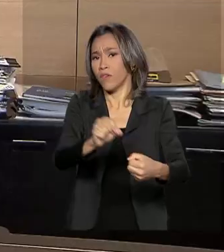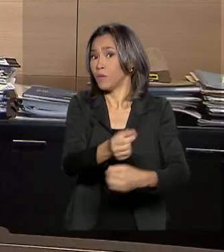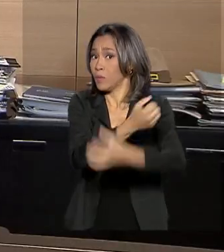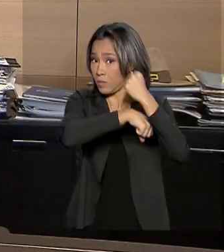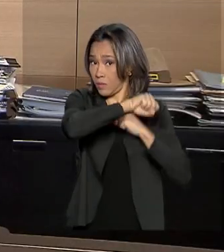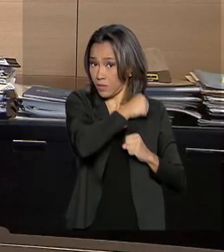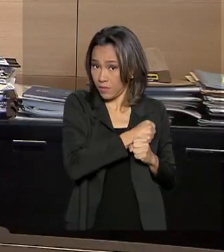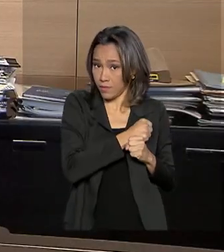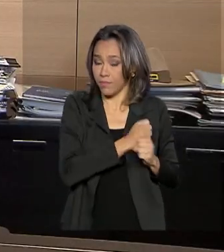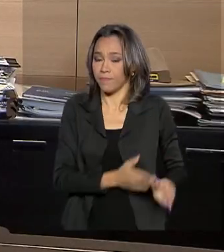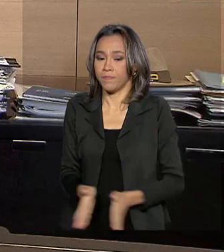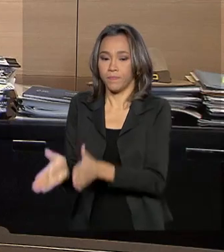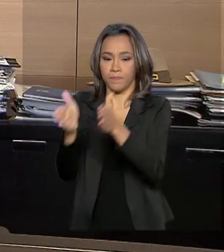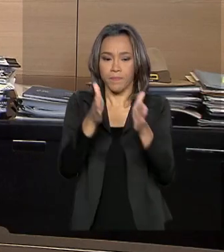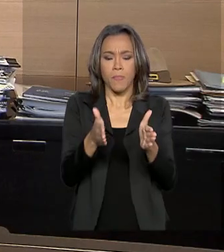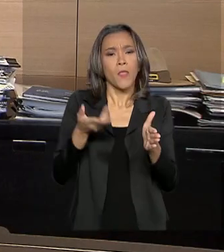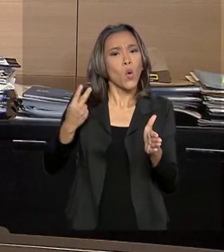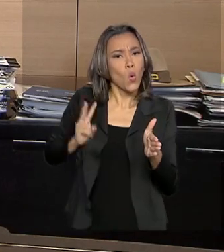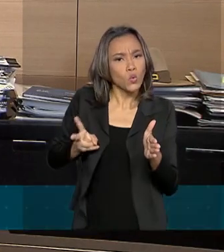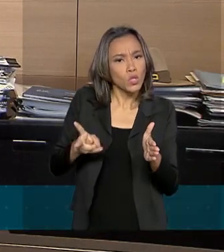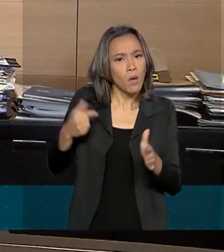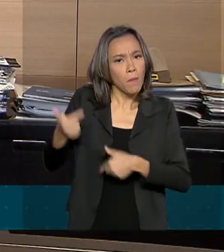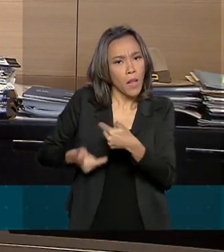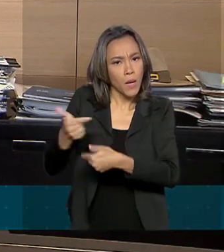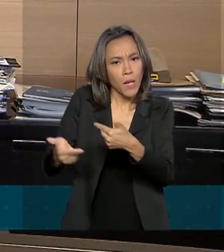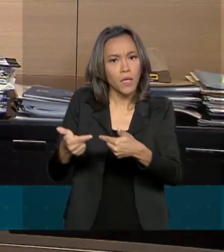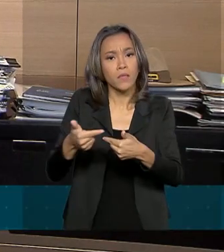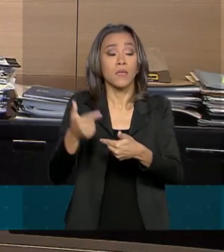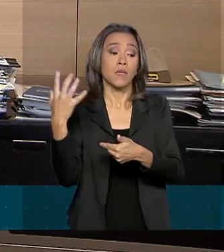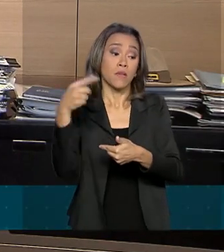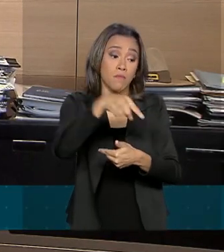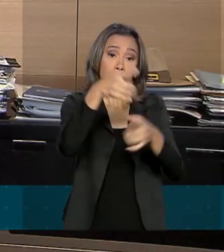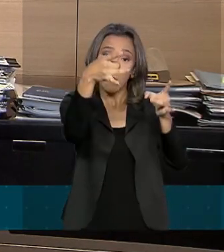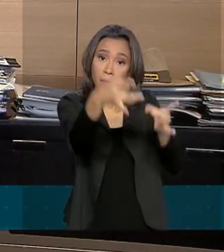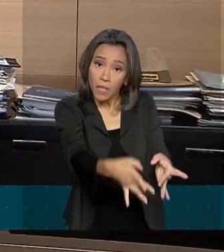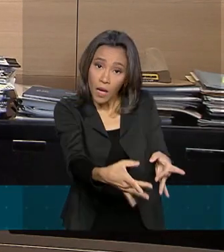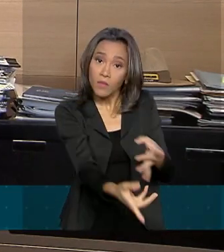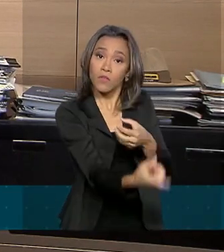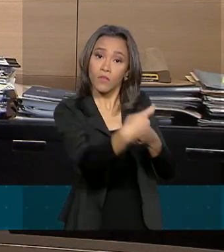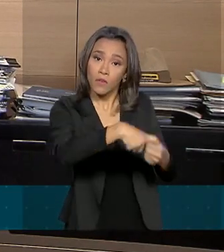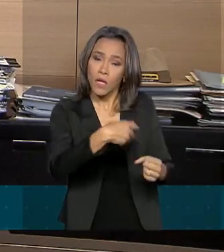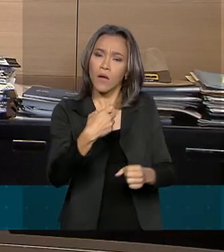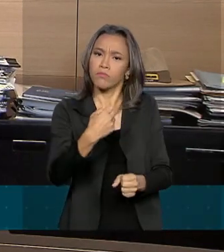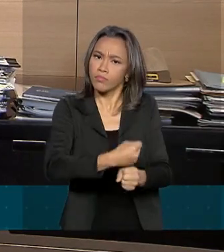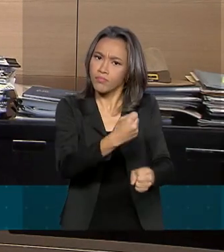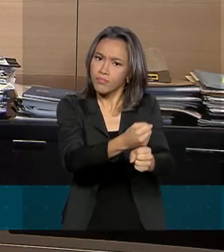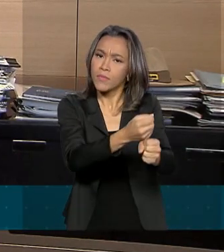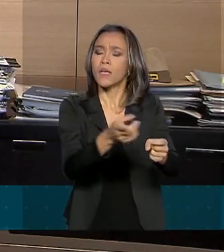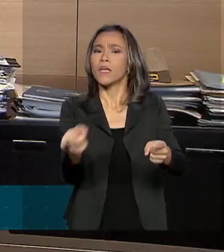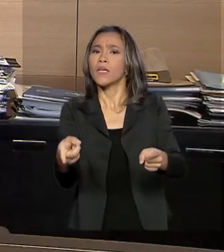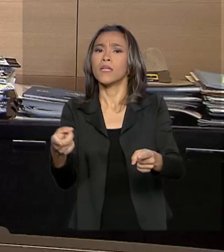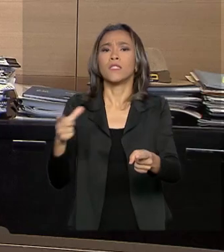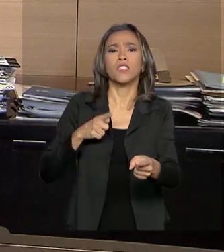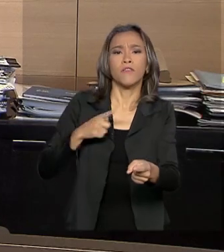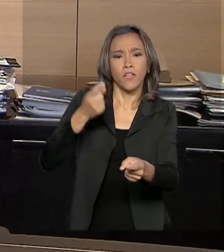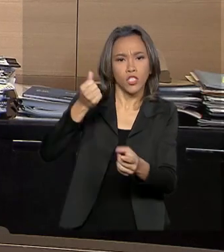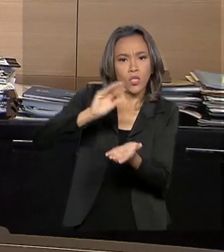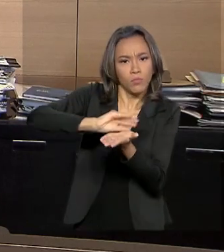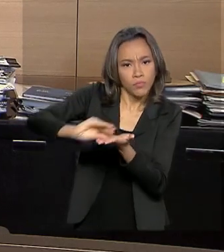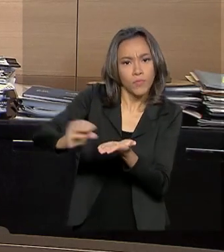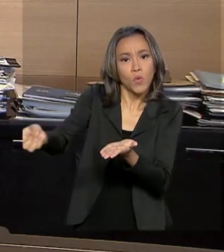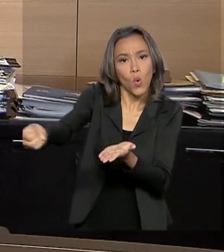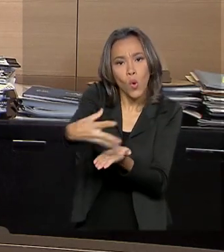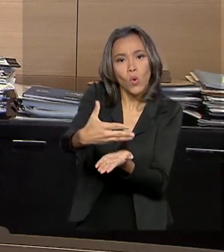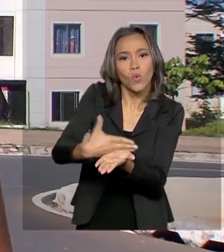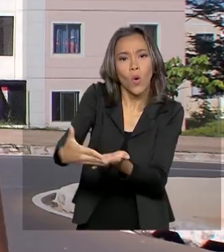passado. Garantir o que está em execução, retomar o que está parado e, se tiver uma sobra de orçamento, de financeiro, começar novas obras. Esse é